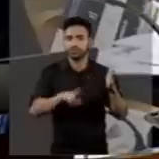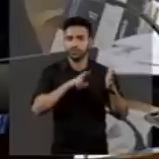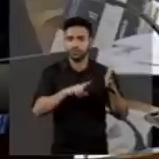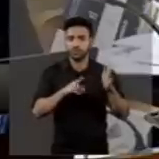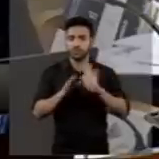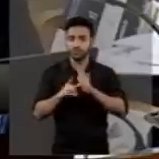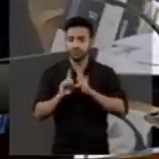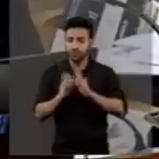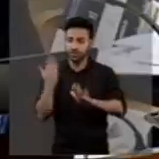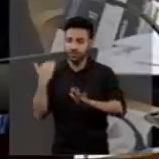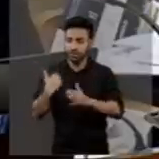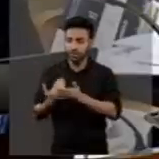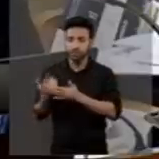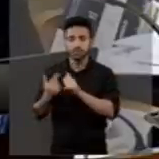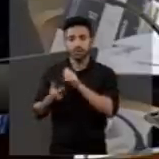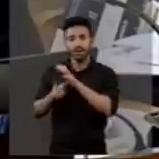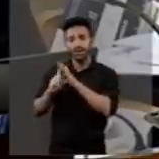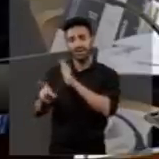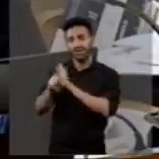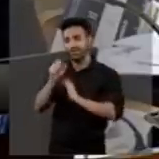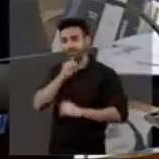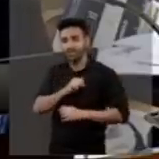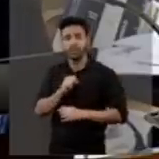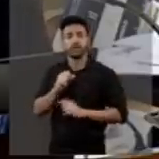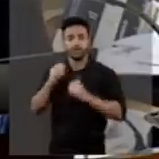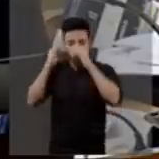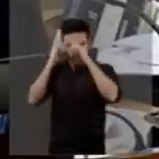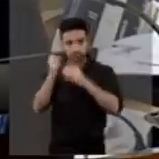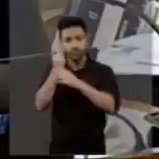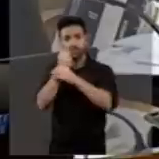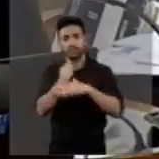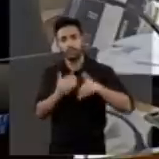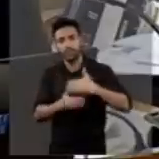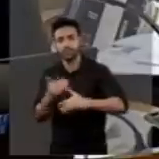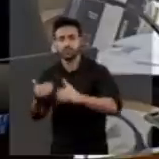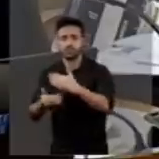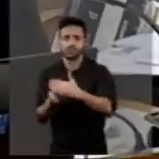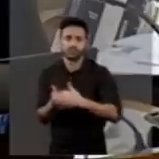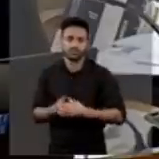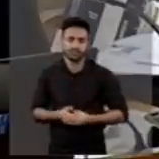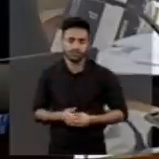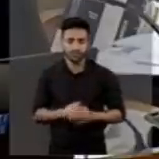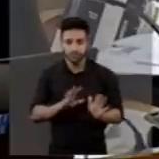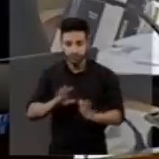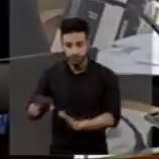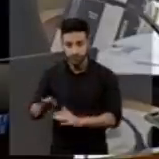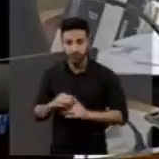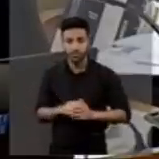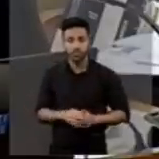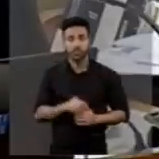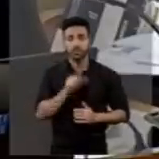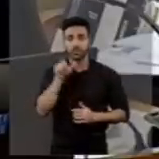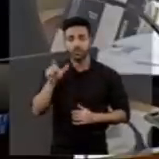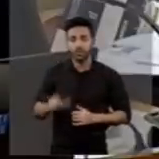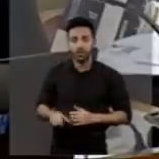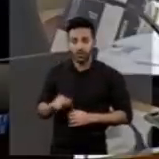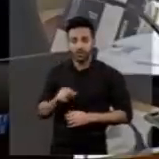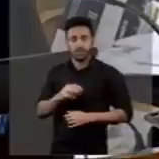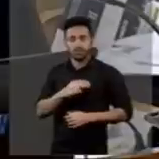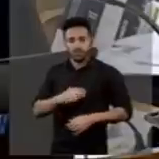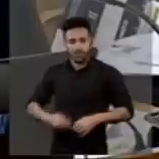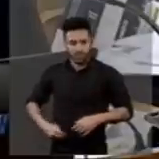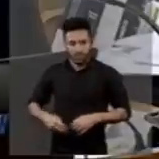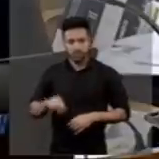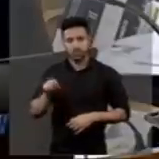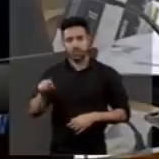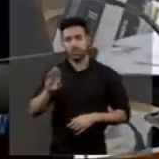garante todo o devido processo legal. Mas, especificamente, em relação ao trecho do voto do eminente ministro relator, que